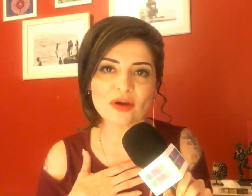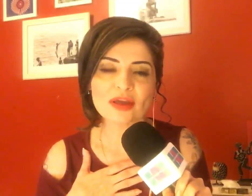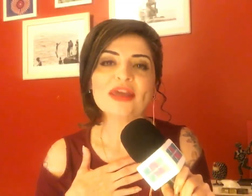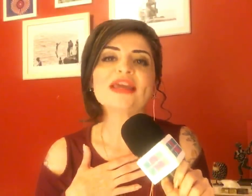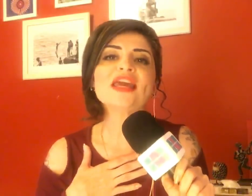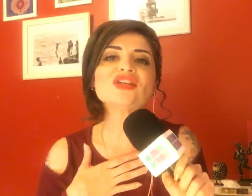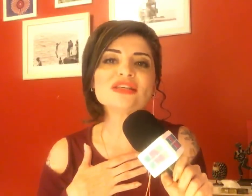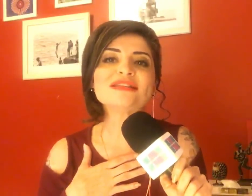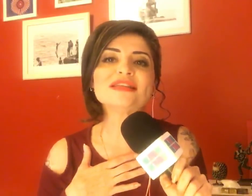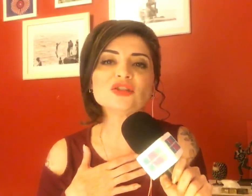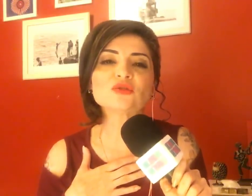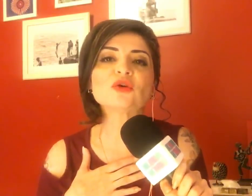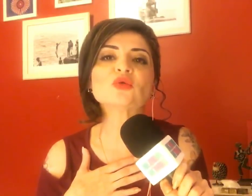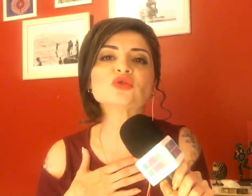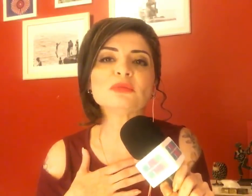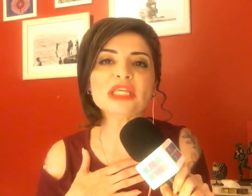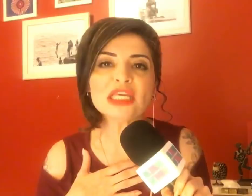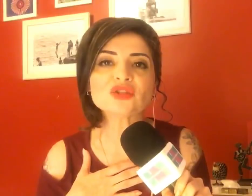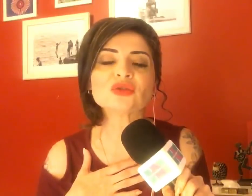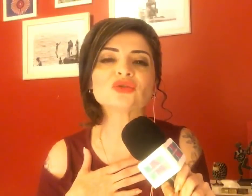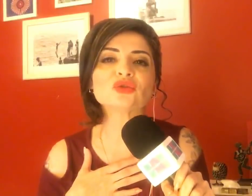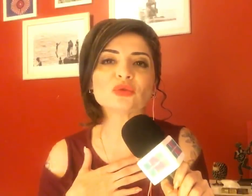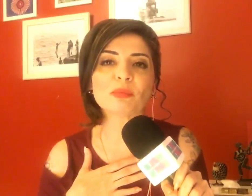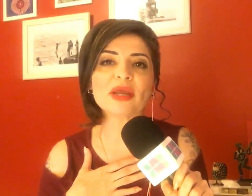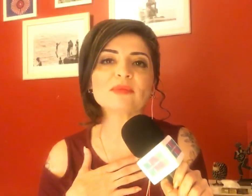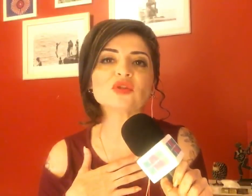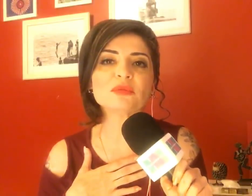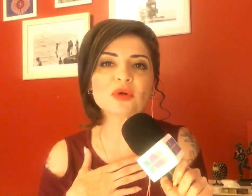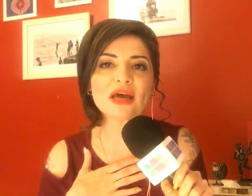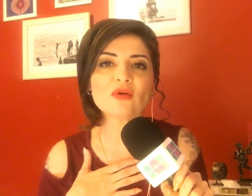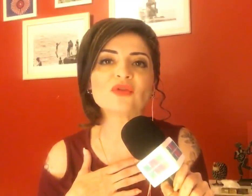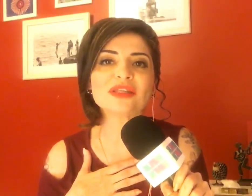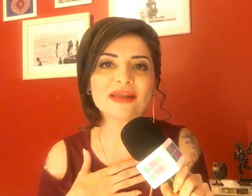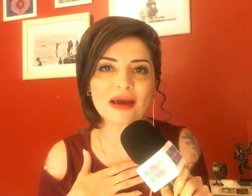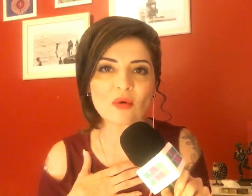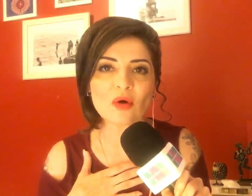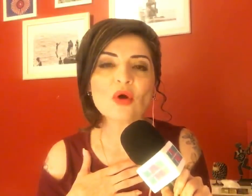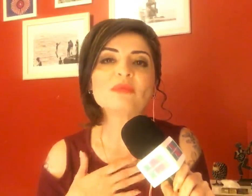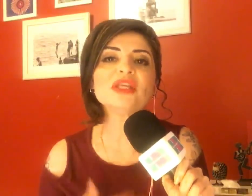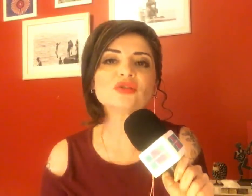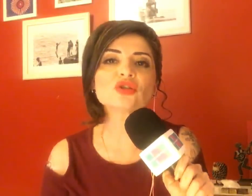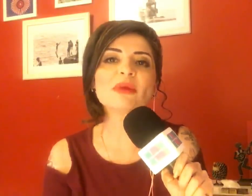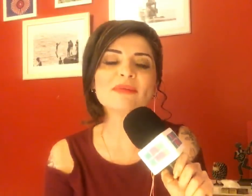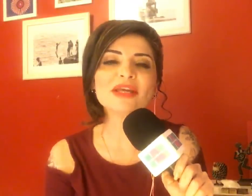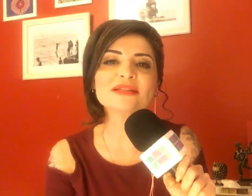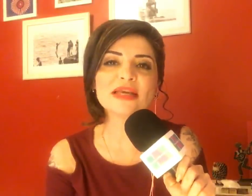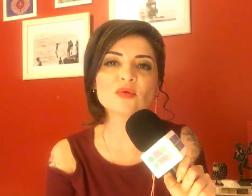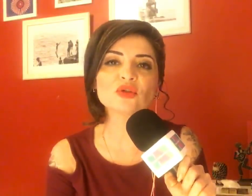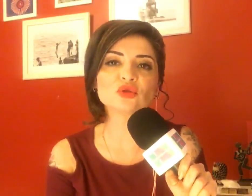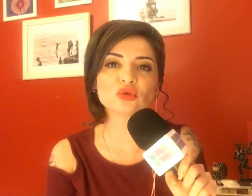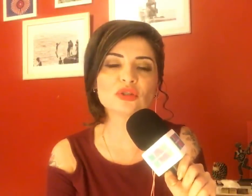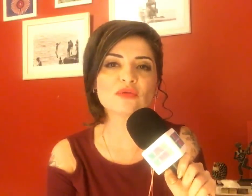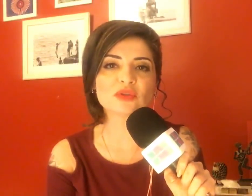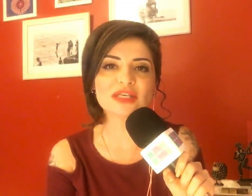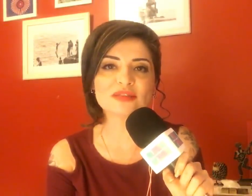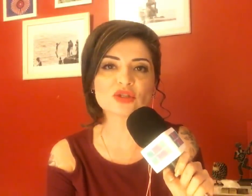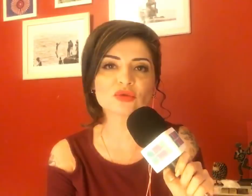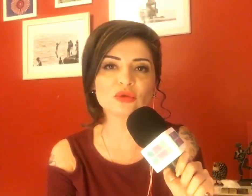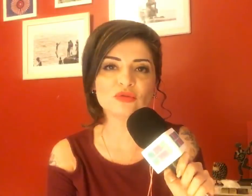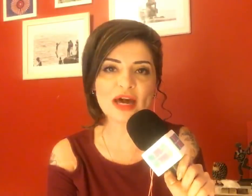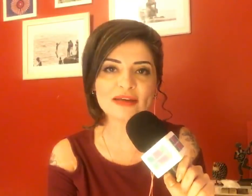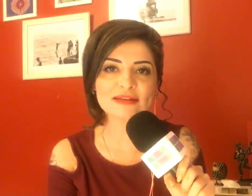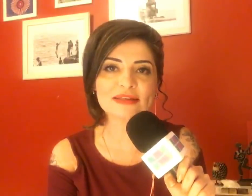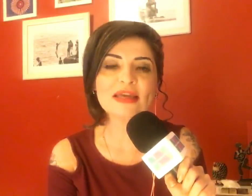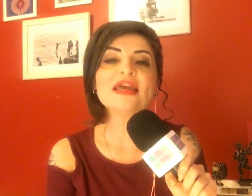sou eu. Quem disse isso foram os ministros do Supremo Tribunal Federal. O ministro Gilmar Mendes leu um estudo da